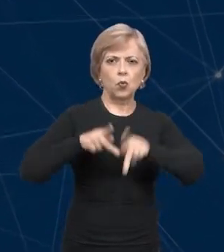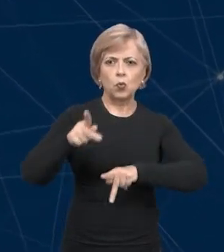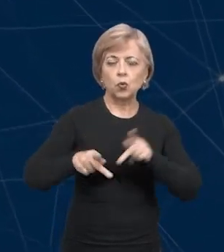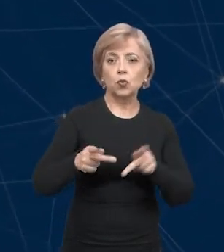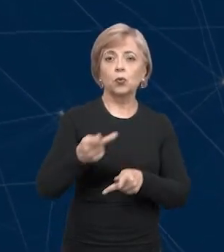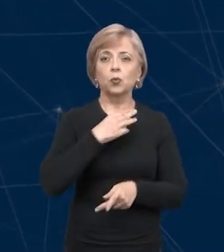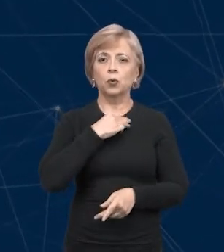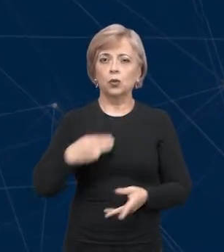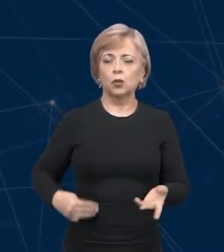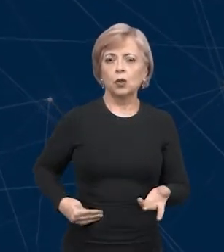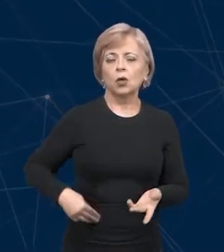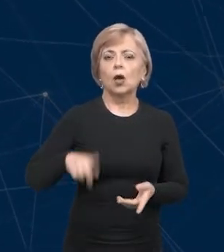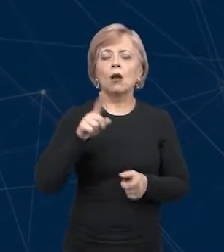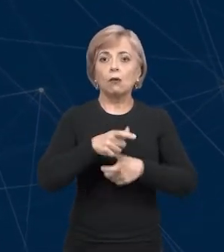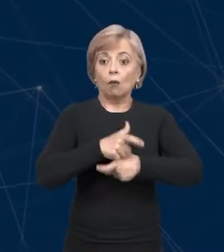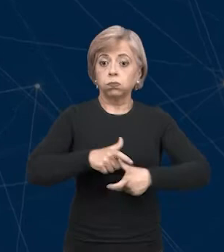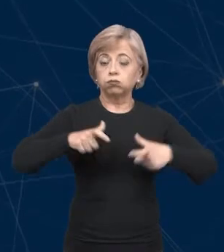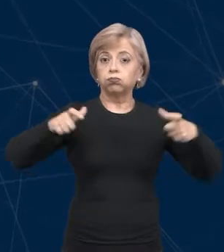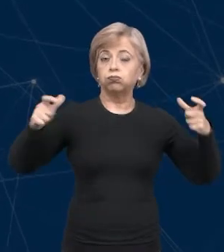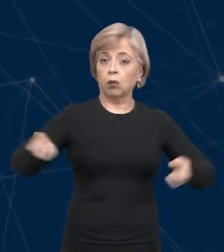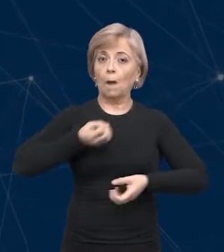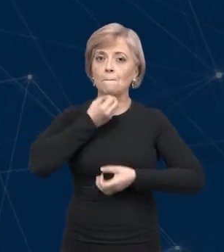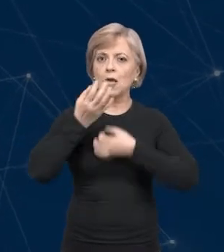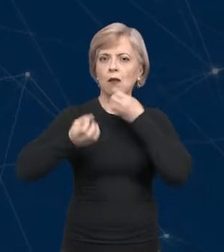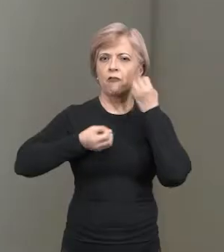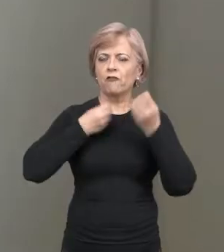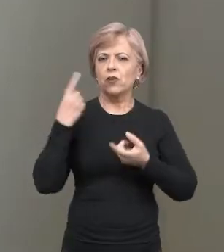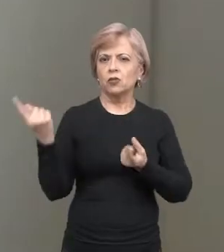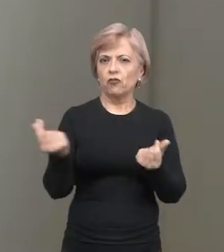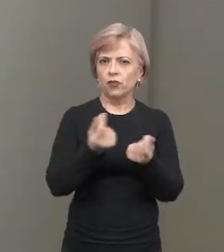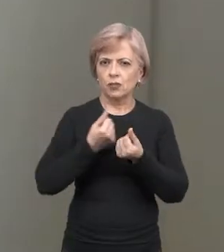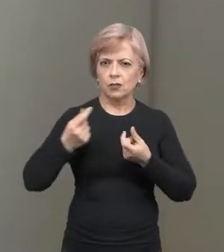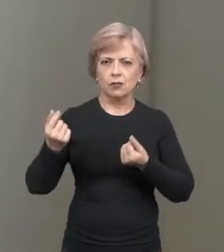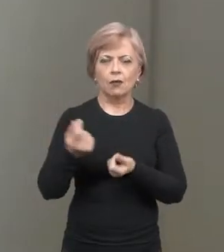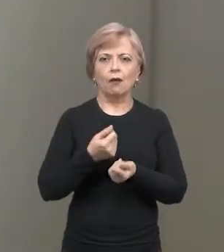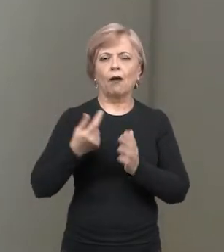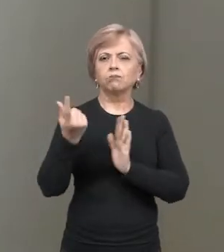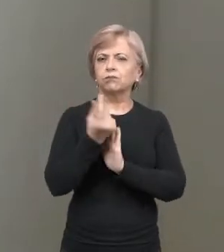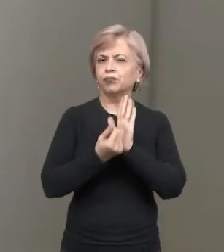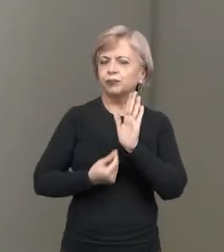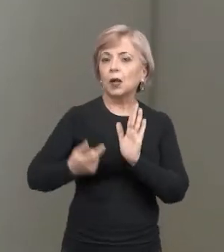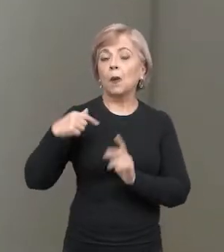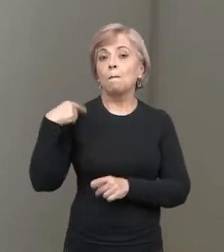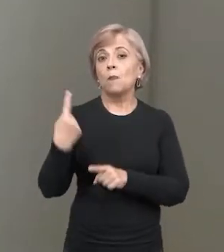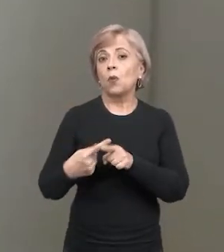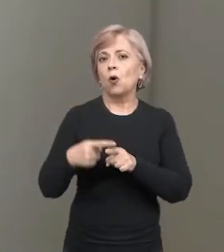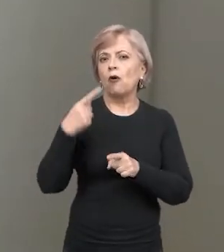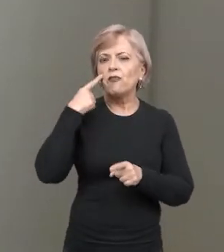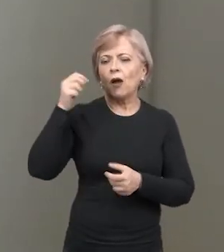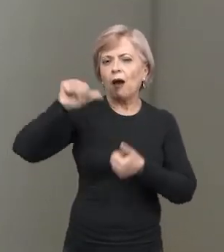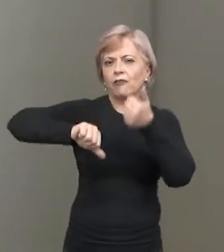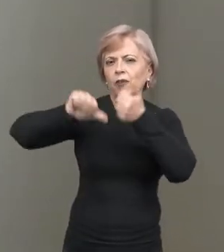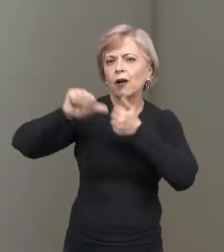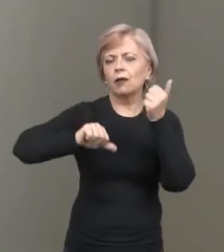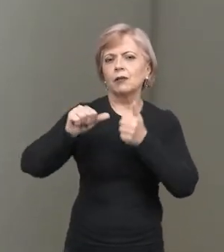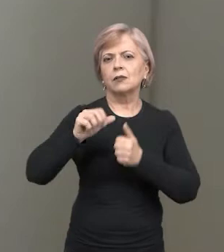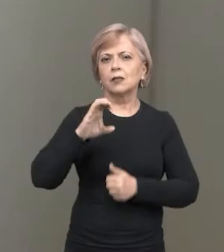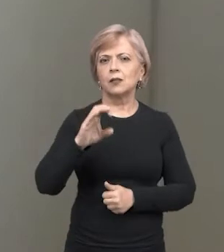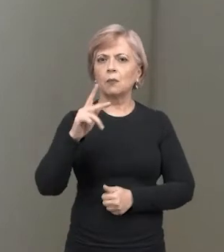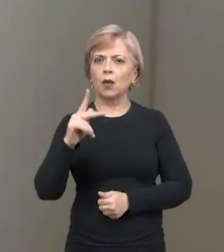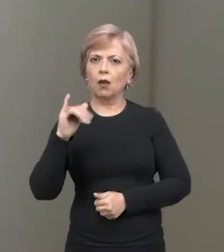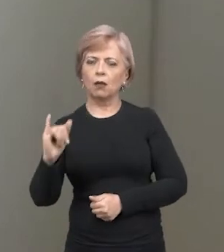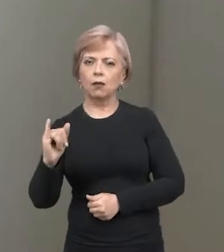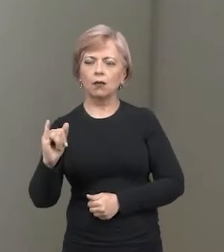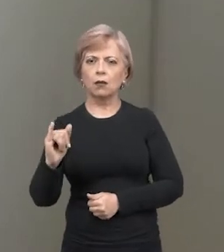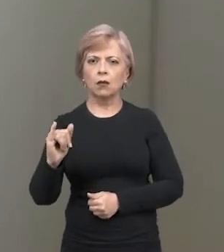macropolítica de concessão de benefícios fiscais no Estado do Rio de Janeiro, abalizada em CPIs, abalizadas em